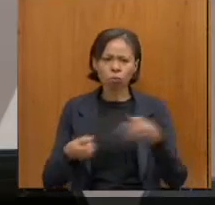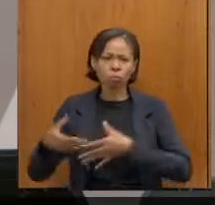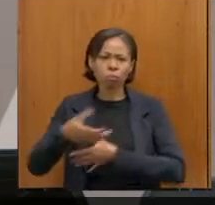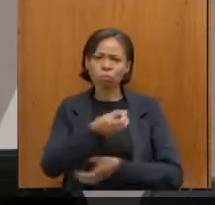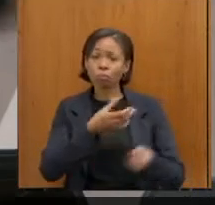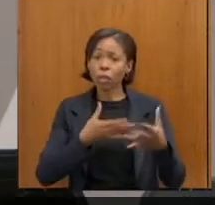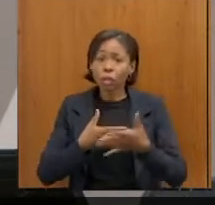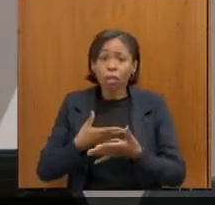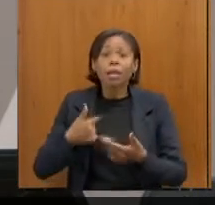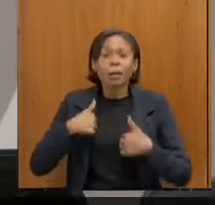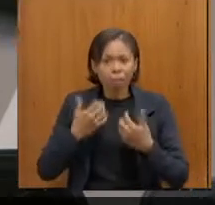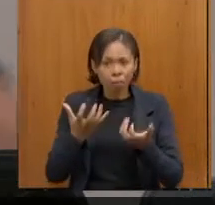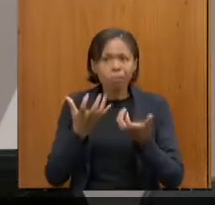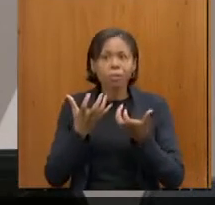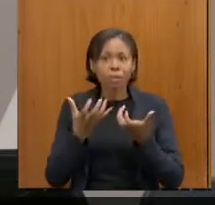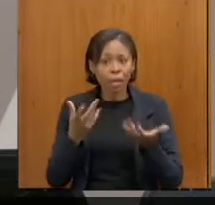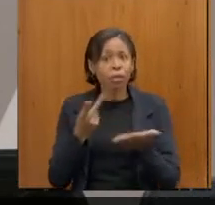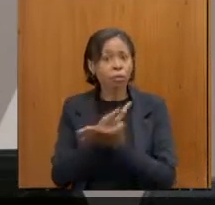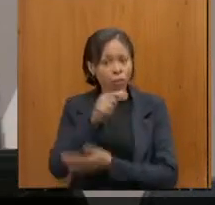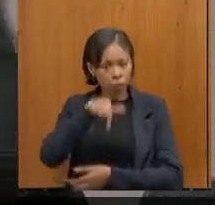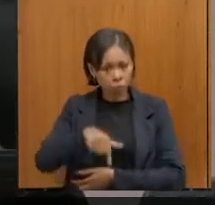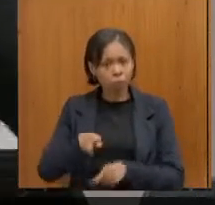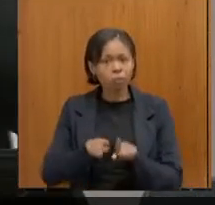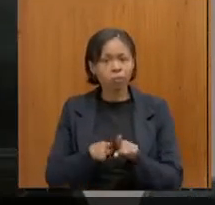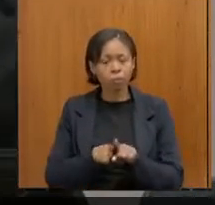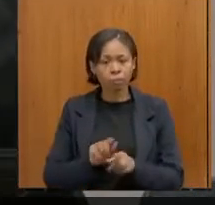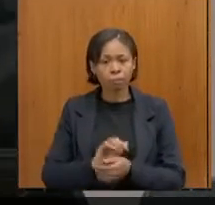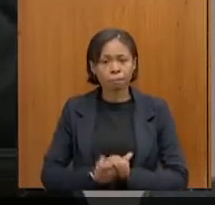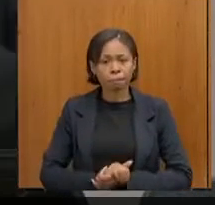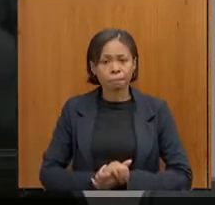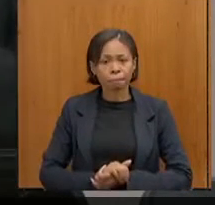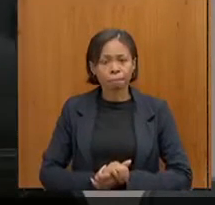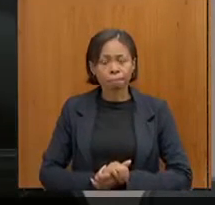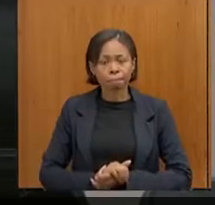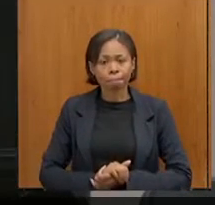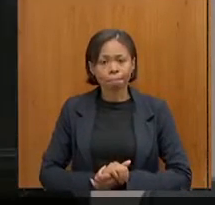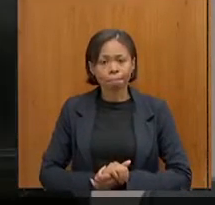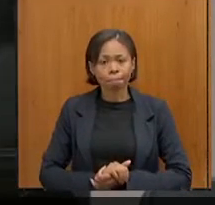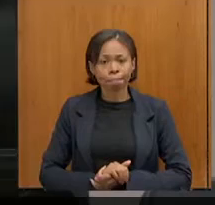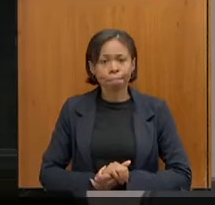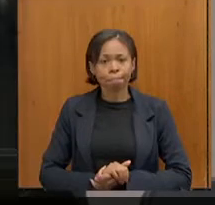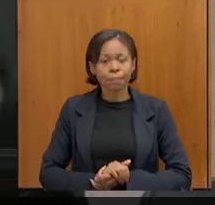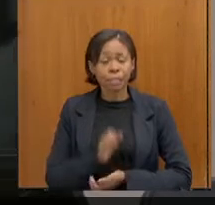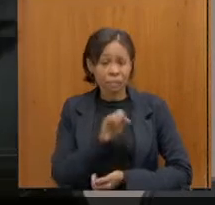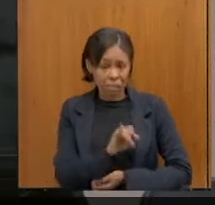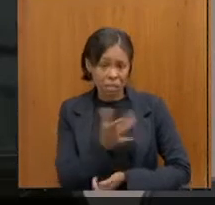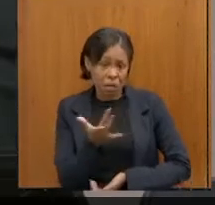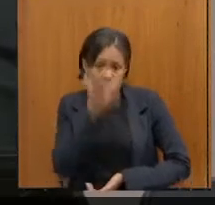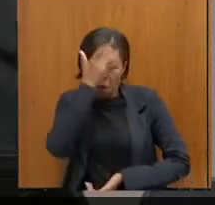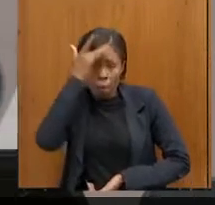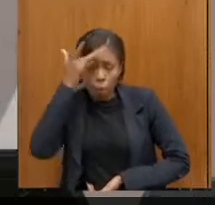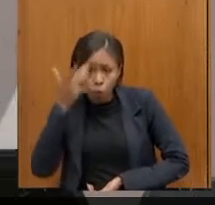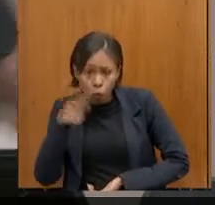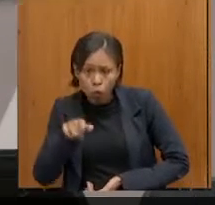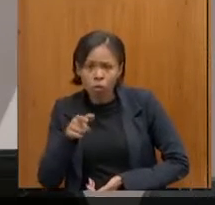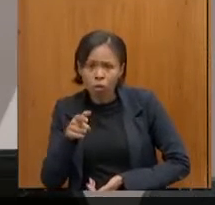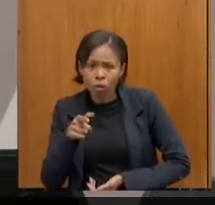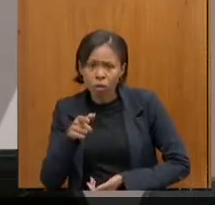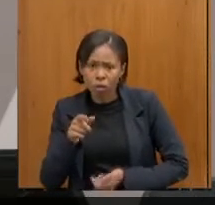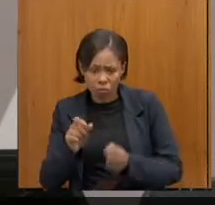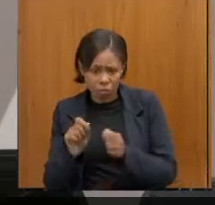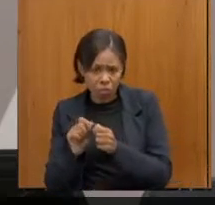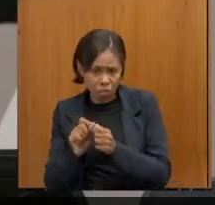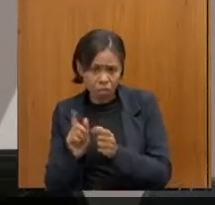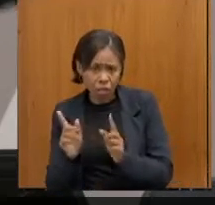e isso que eu quero que ocorra também eu faço questão de alguém lançar e balançando Aqui também